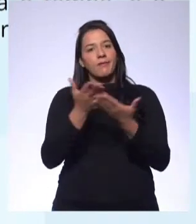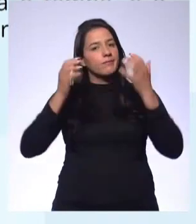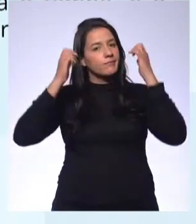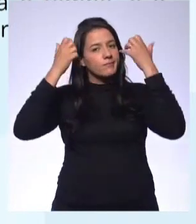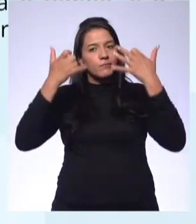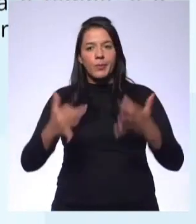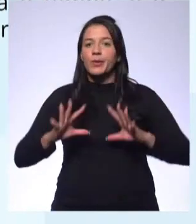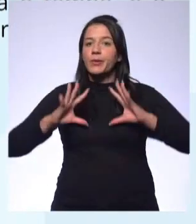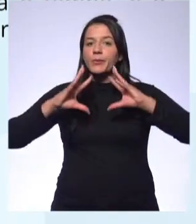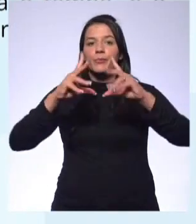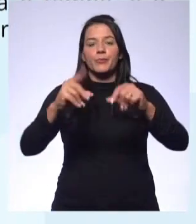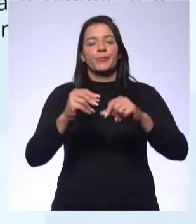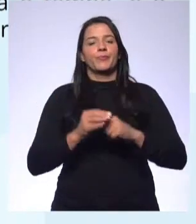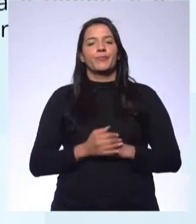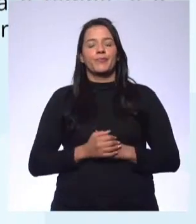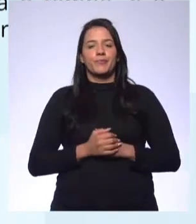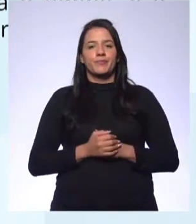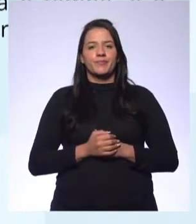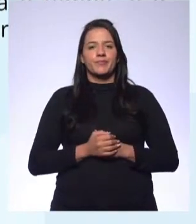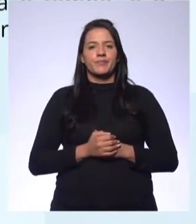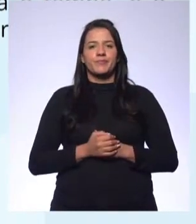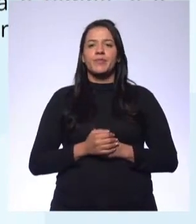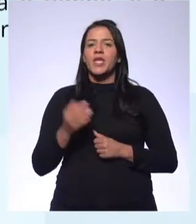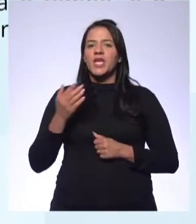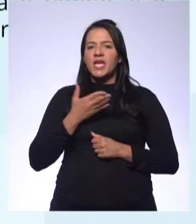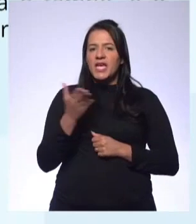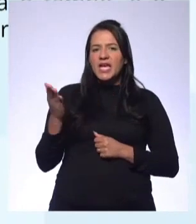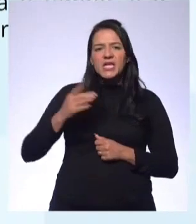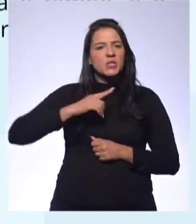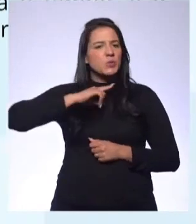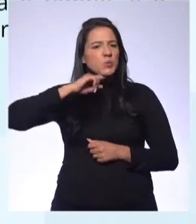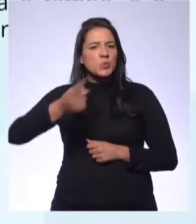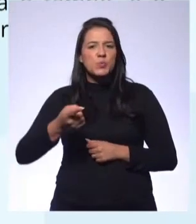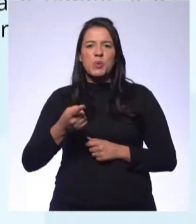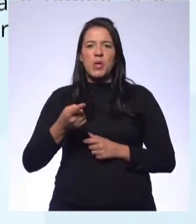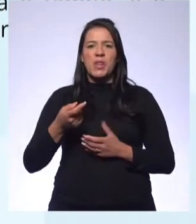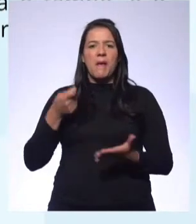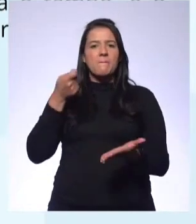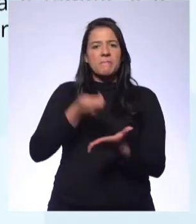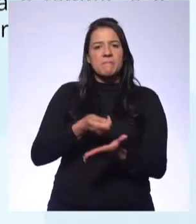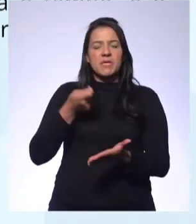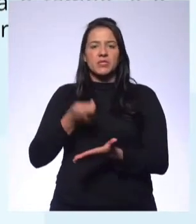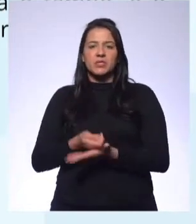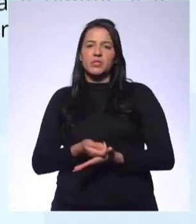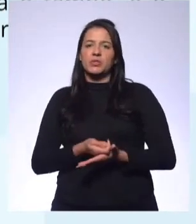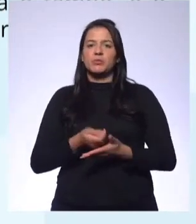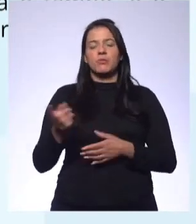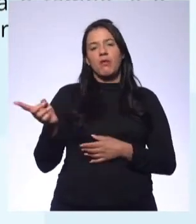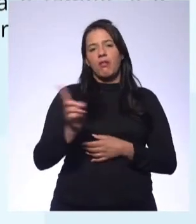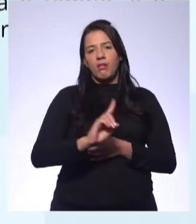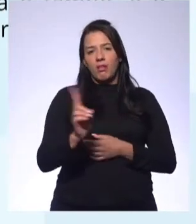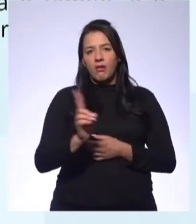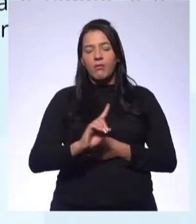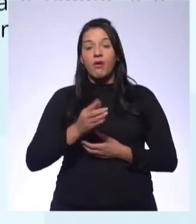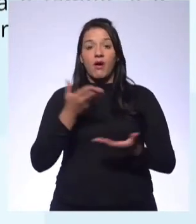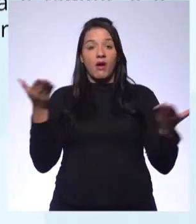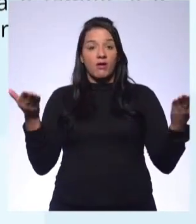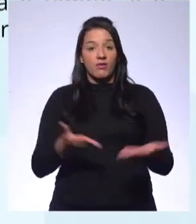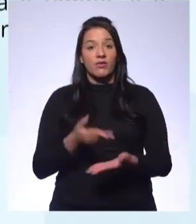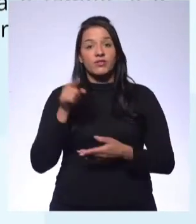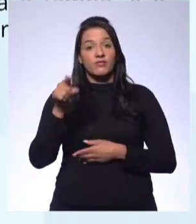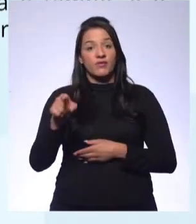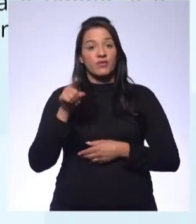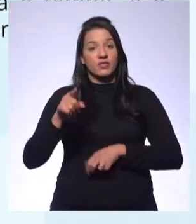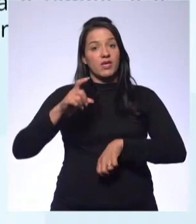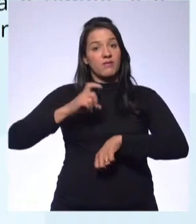explica tudo, disse o chapeleiro. Ele não suporta ser batido. Agora, se você